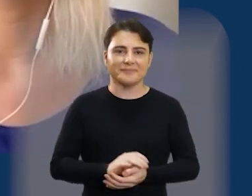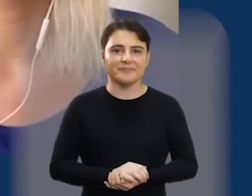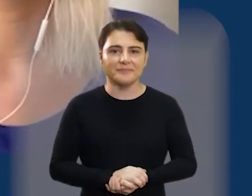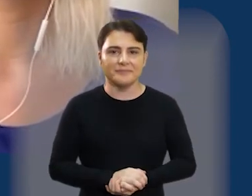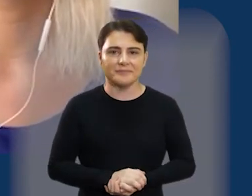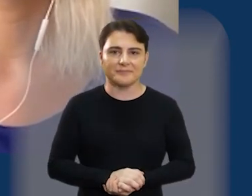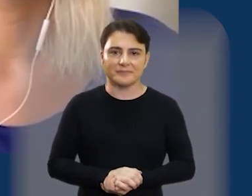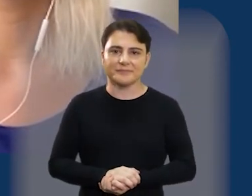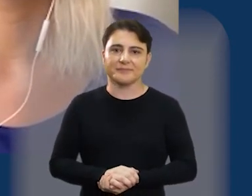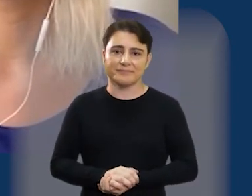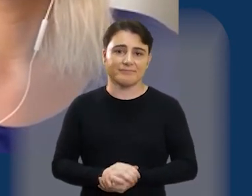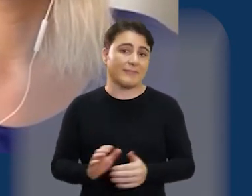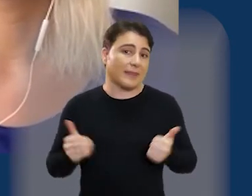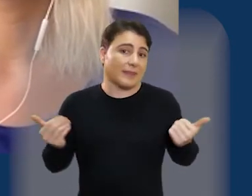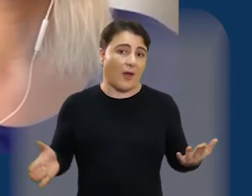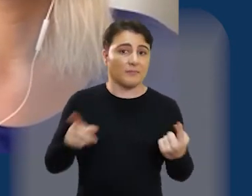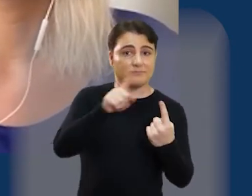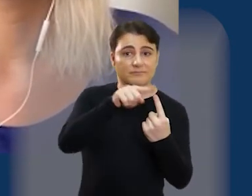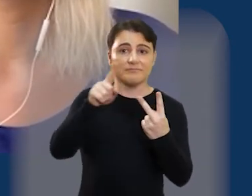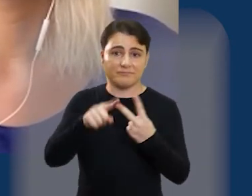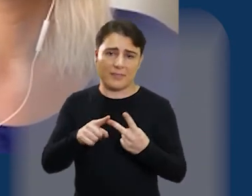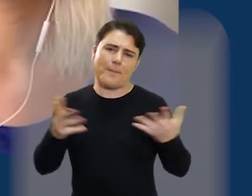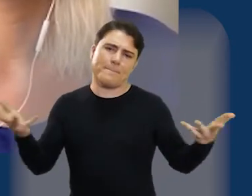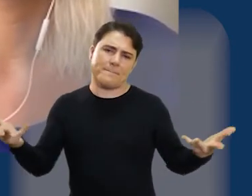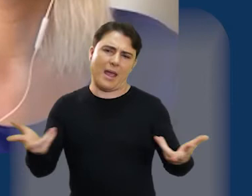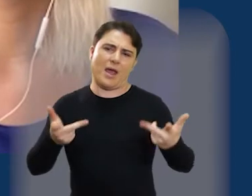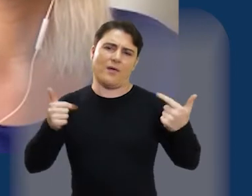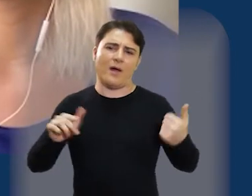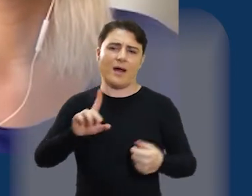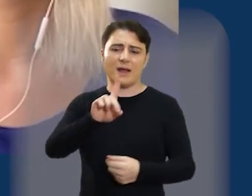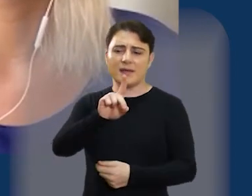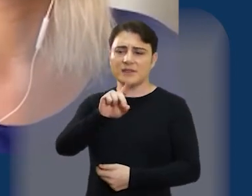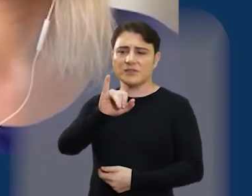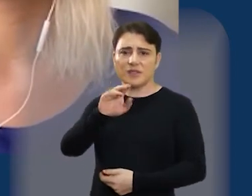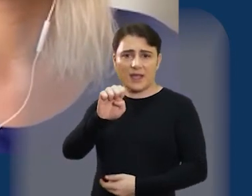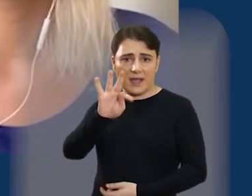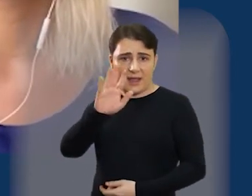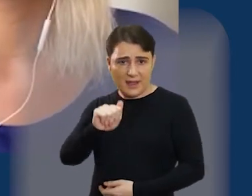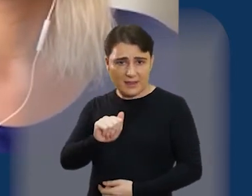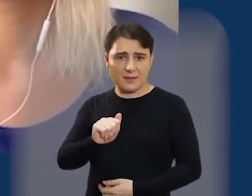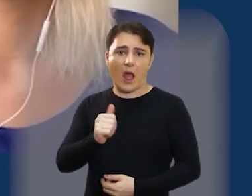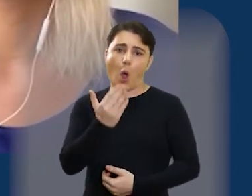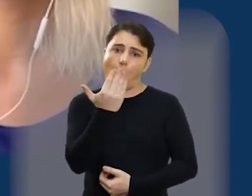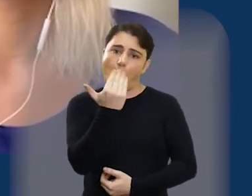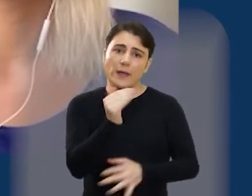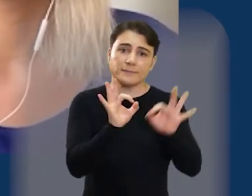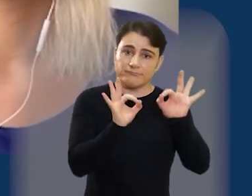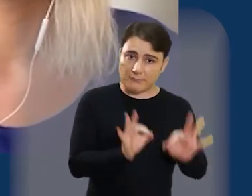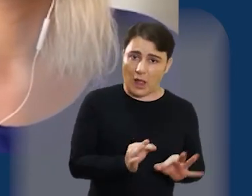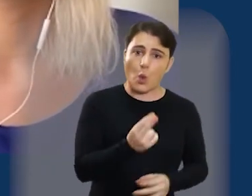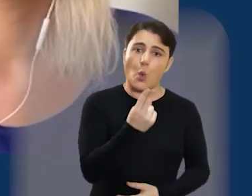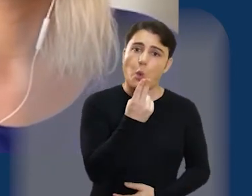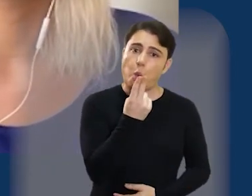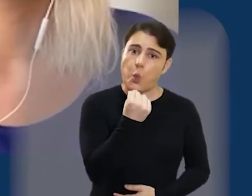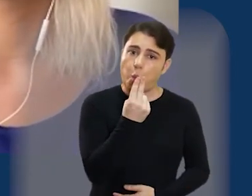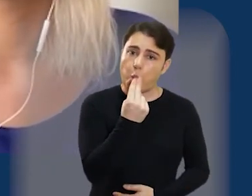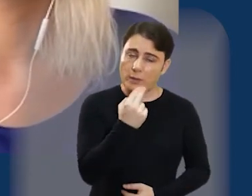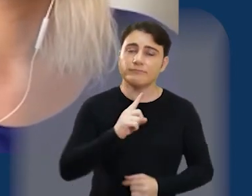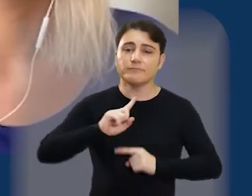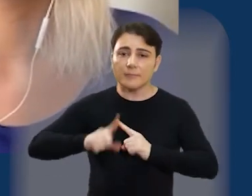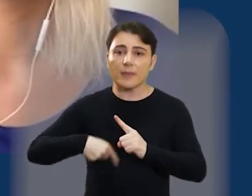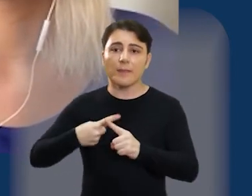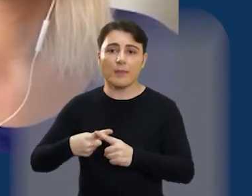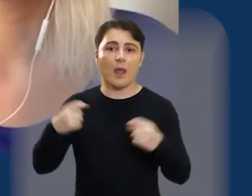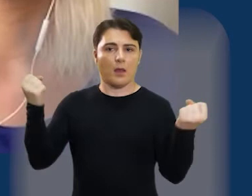Portanto, essa dupla, né, ela é fantástica, a dieta, alimentação balanceada,